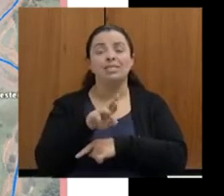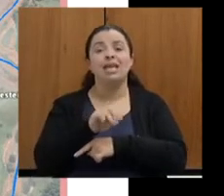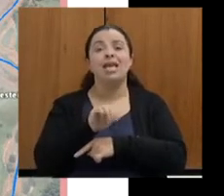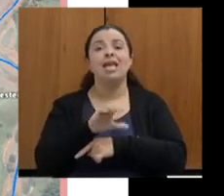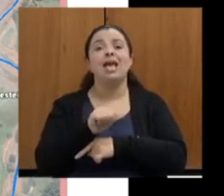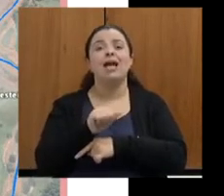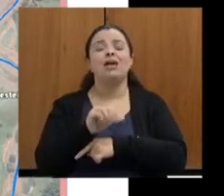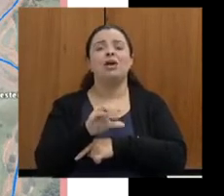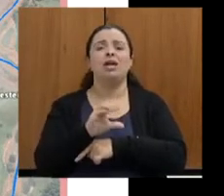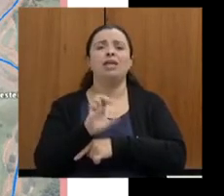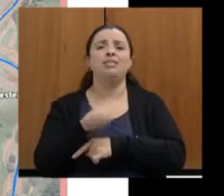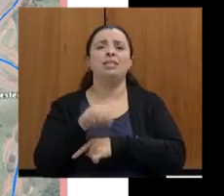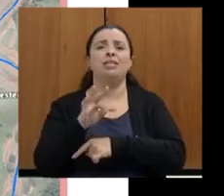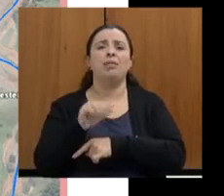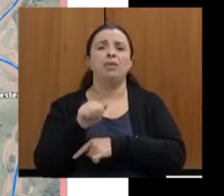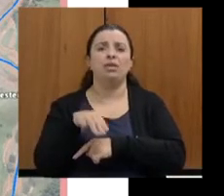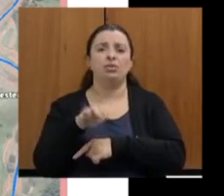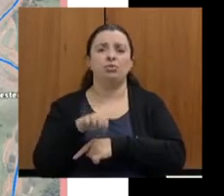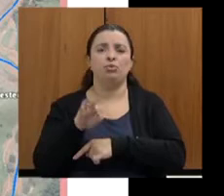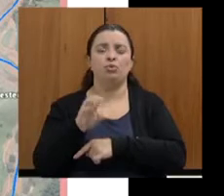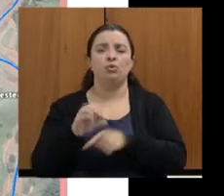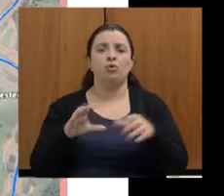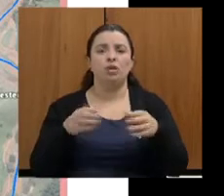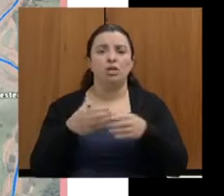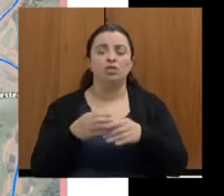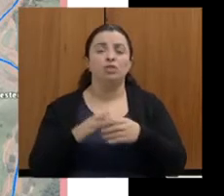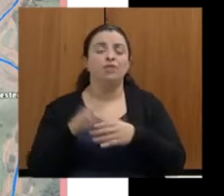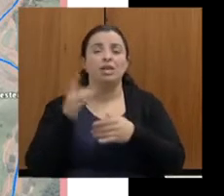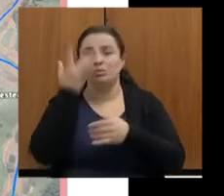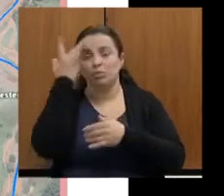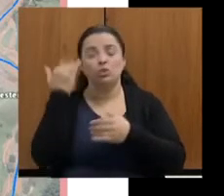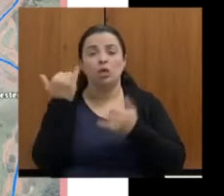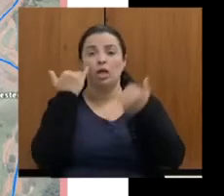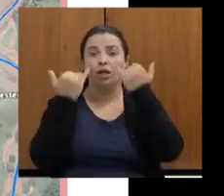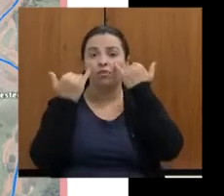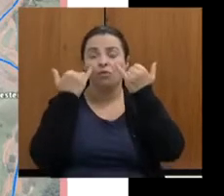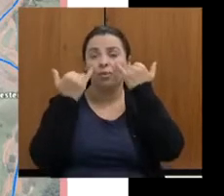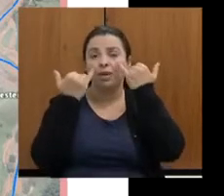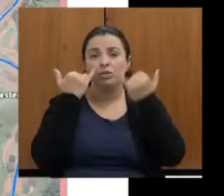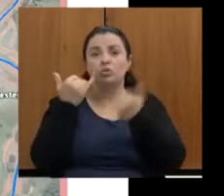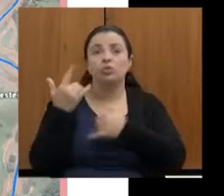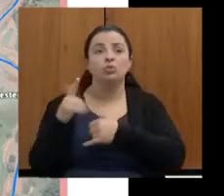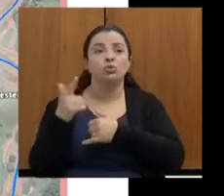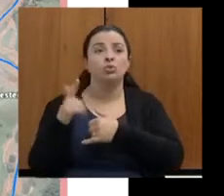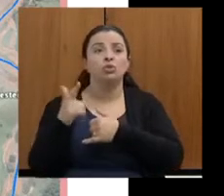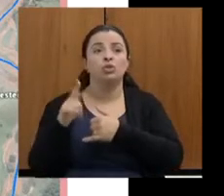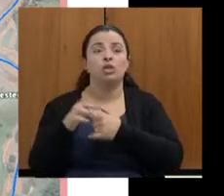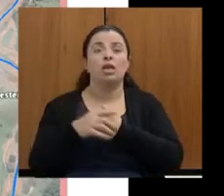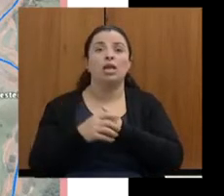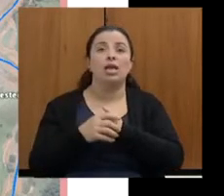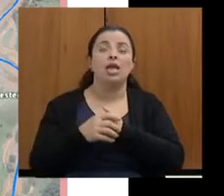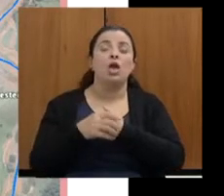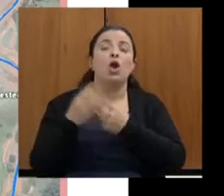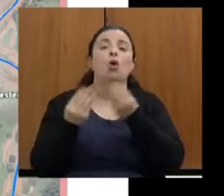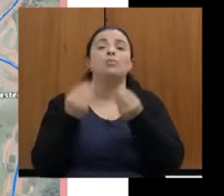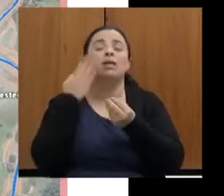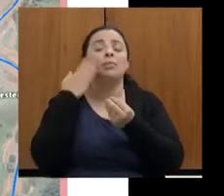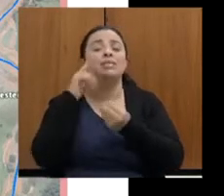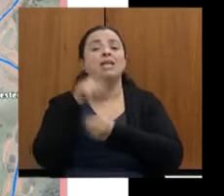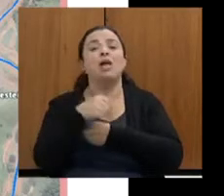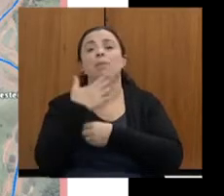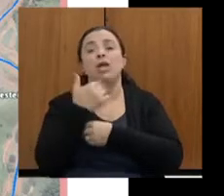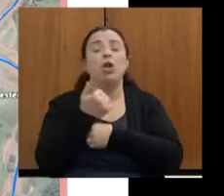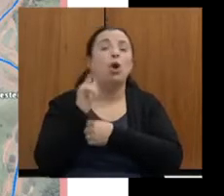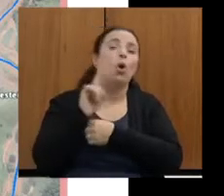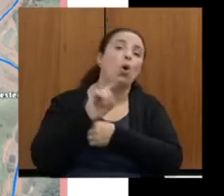e as pessoas não tinham informações suficientes nem para poder dizer qual terreno seria melhor ou pior preço de assentamento o que